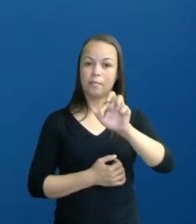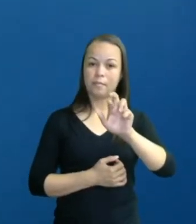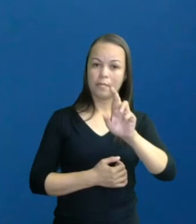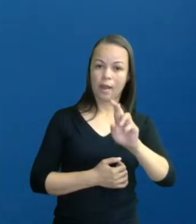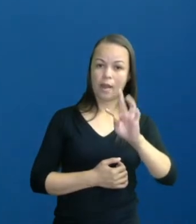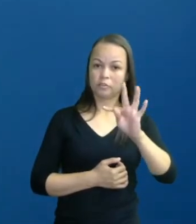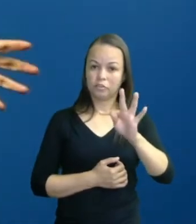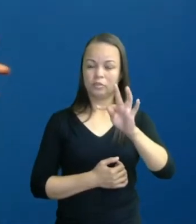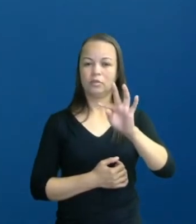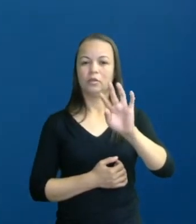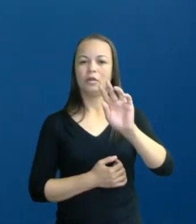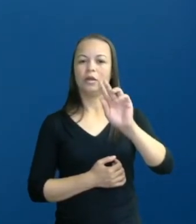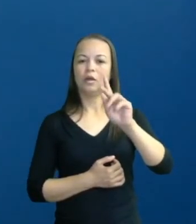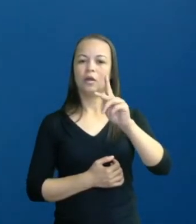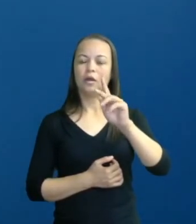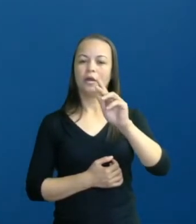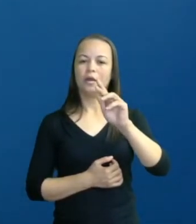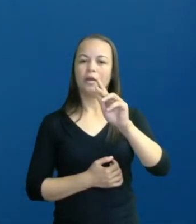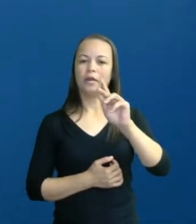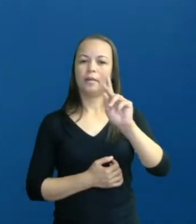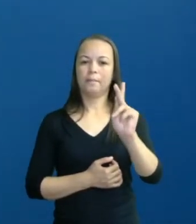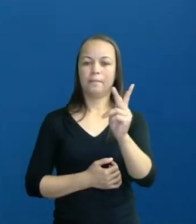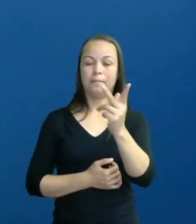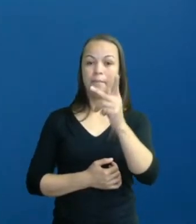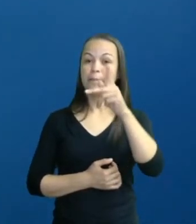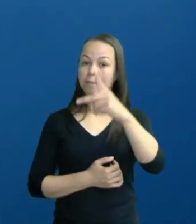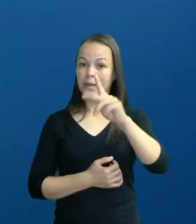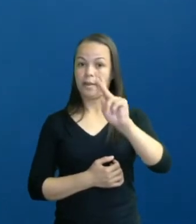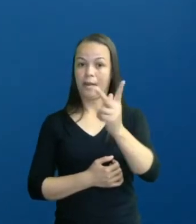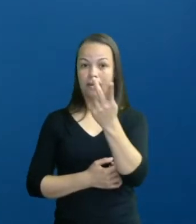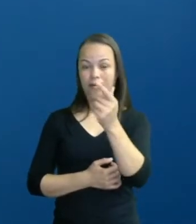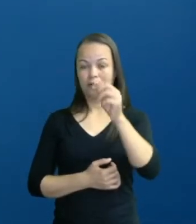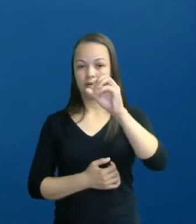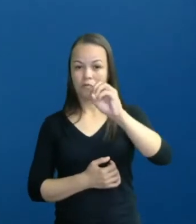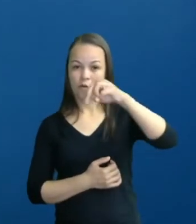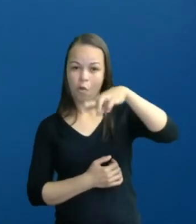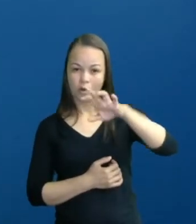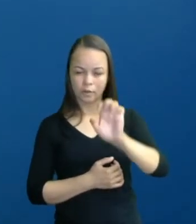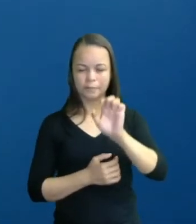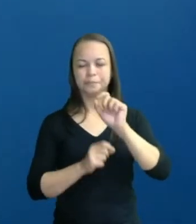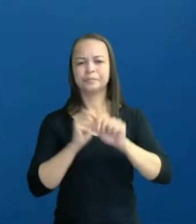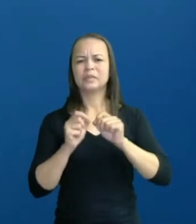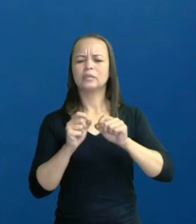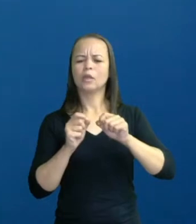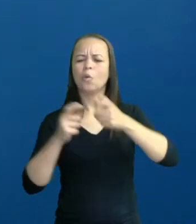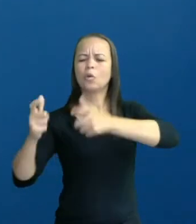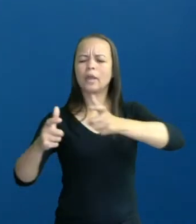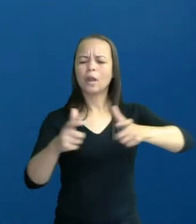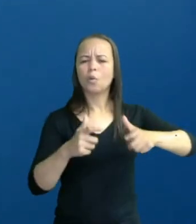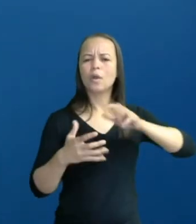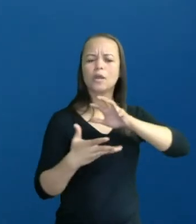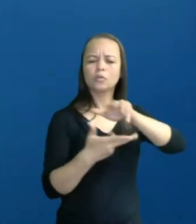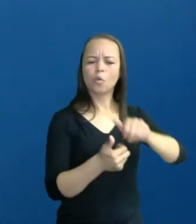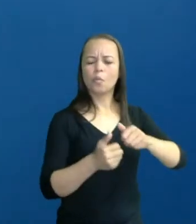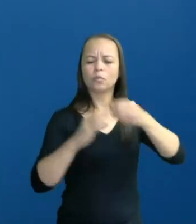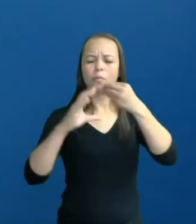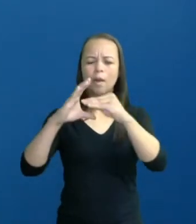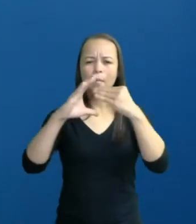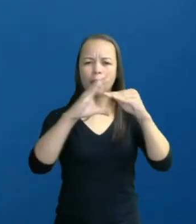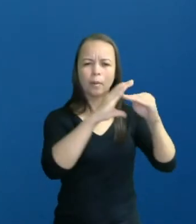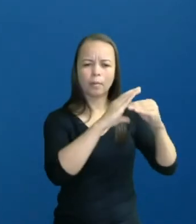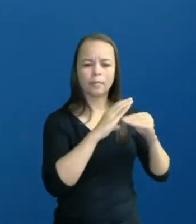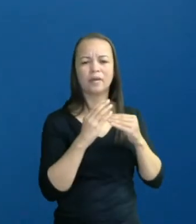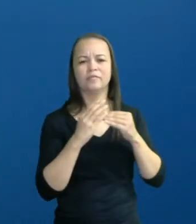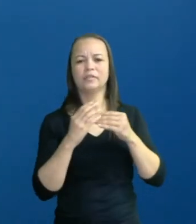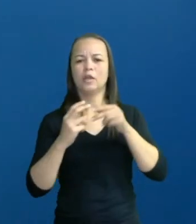possível navegar na internet, ler, editar arquivos de textos, planilhas e acessar seus e-mails rapidamente. Olha